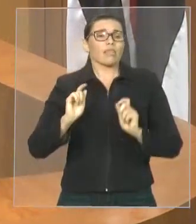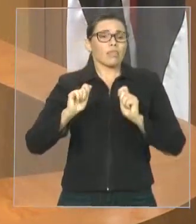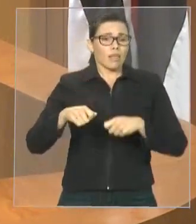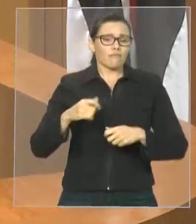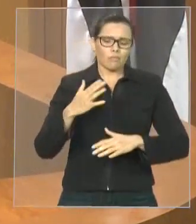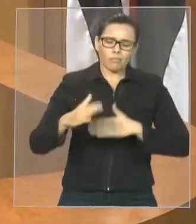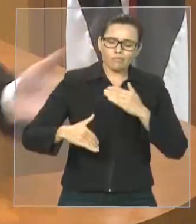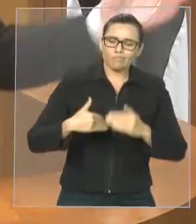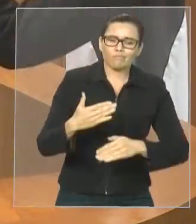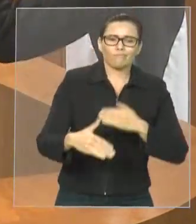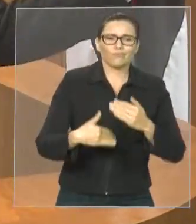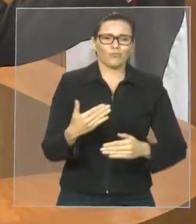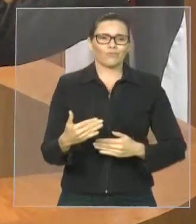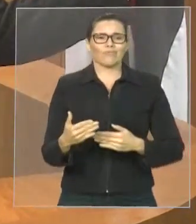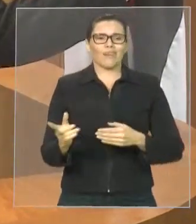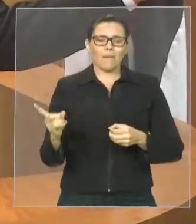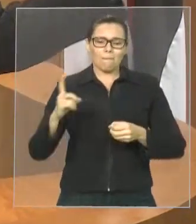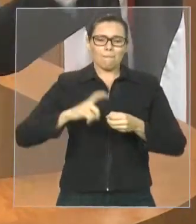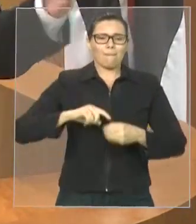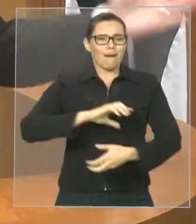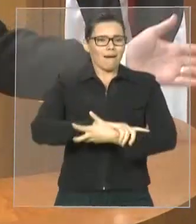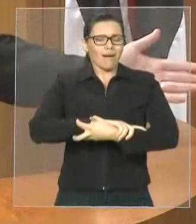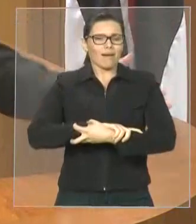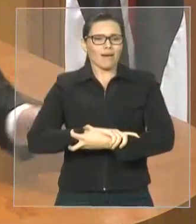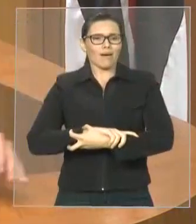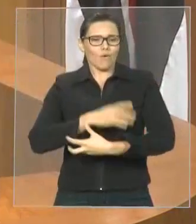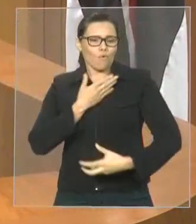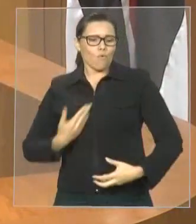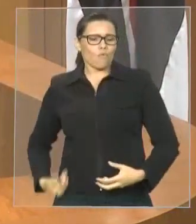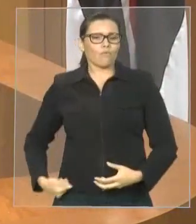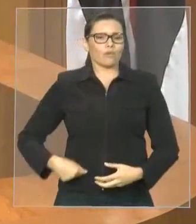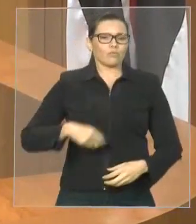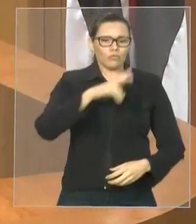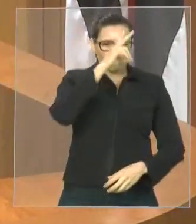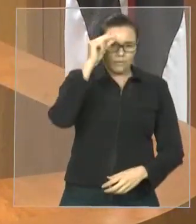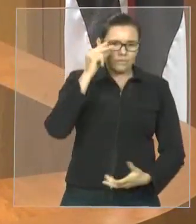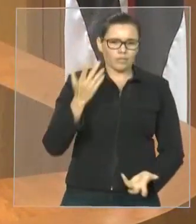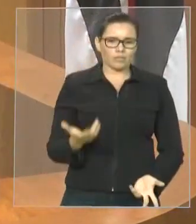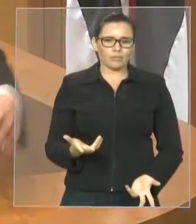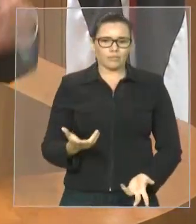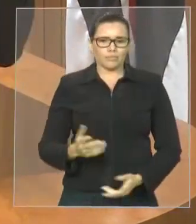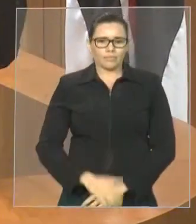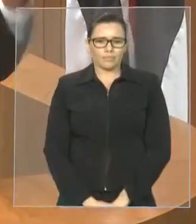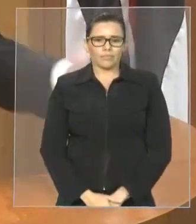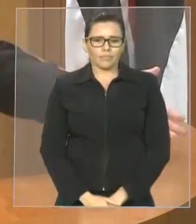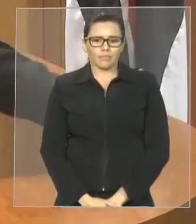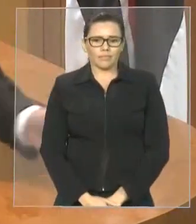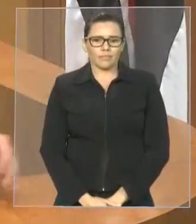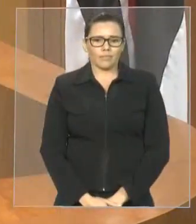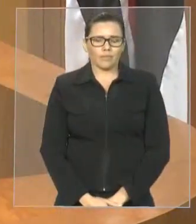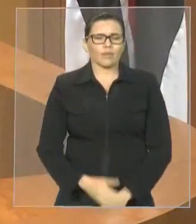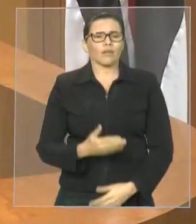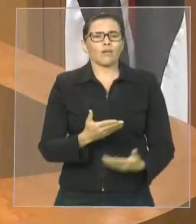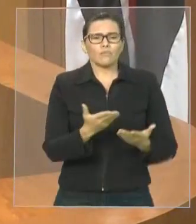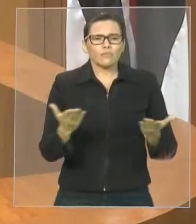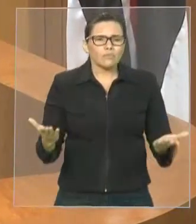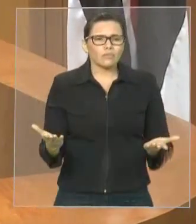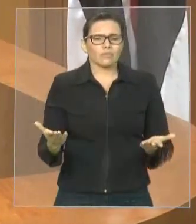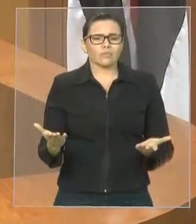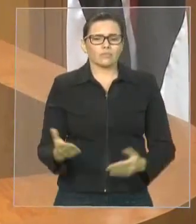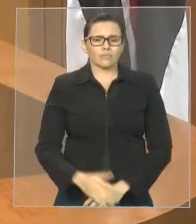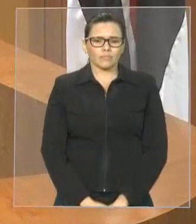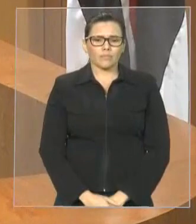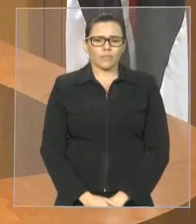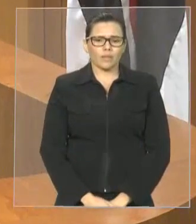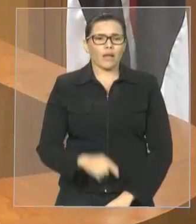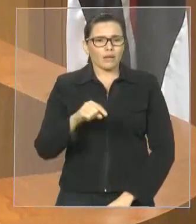reforma das escolas. E eu pergunto: São Luís não merece ter escola digna? São Luís, que é a capital do estado, não merece a mão